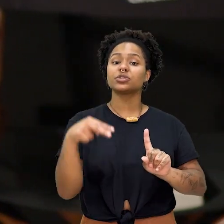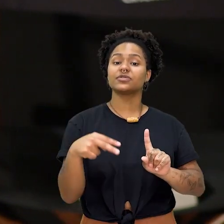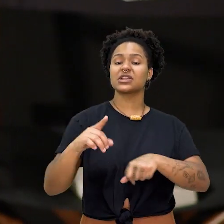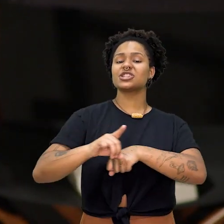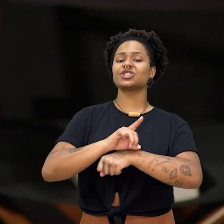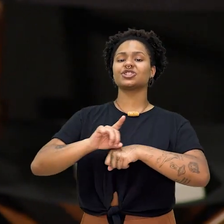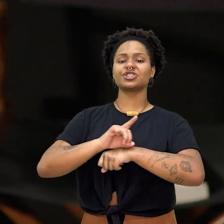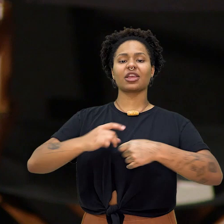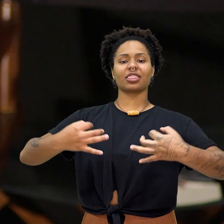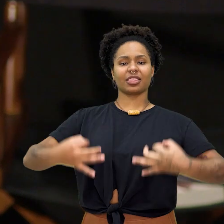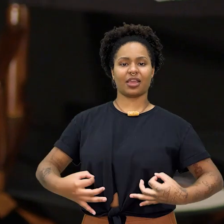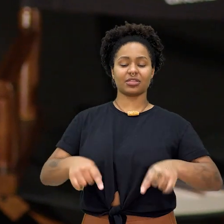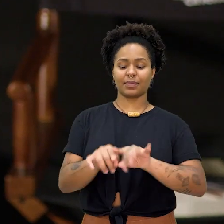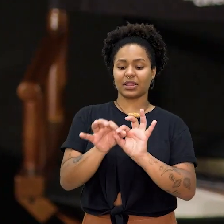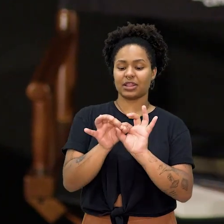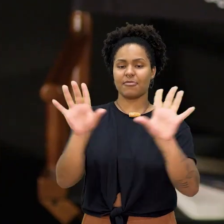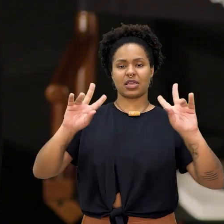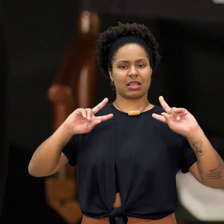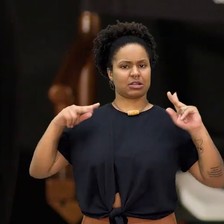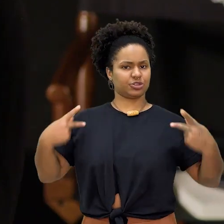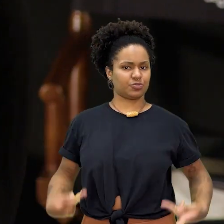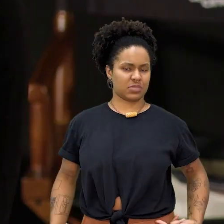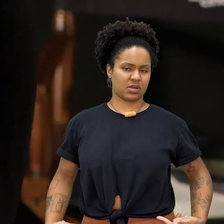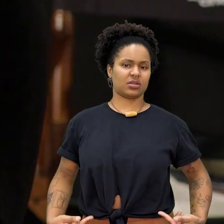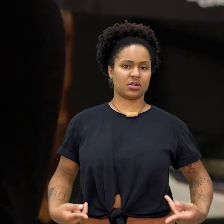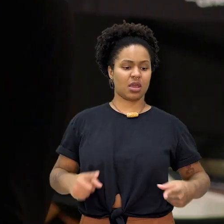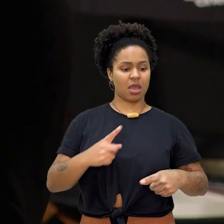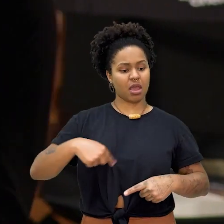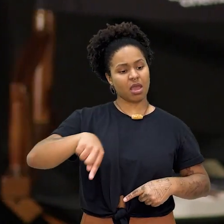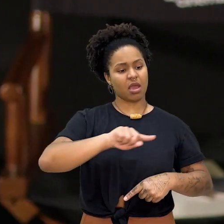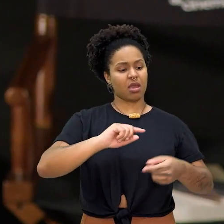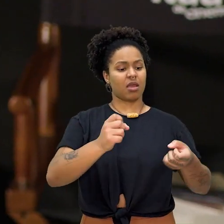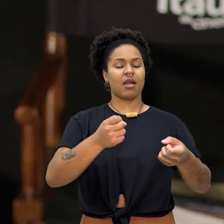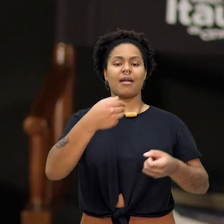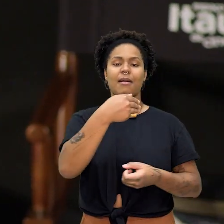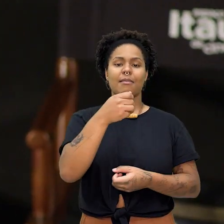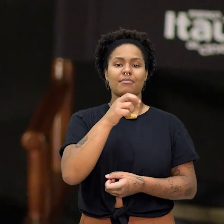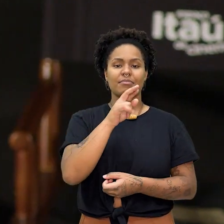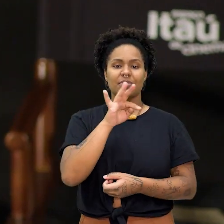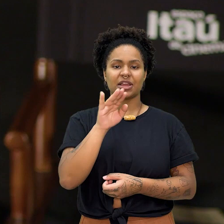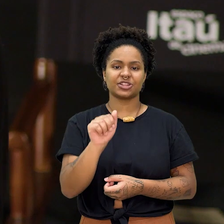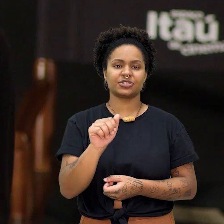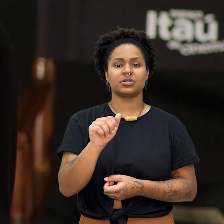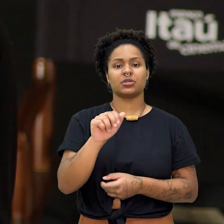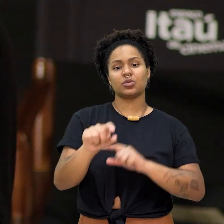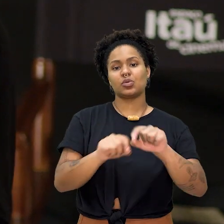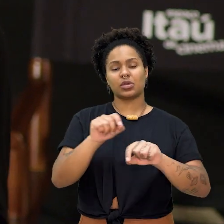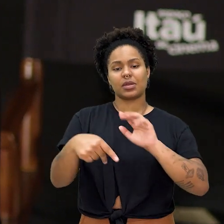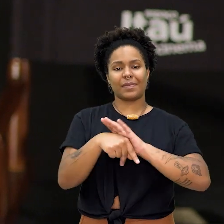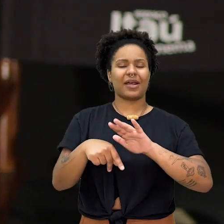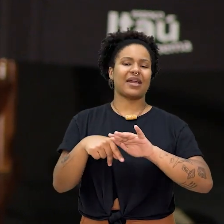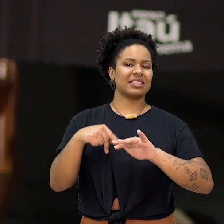da dignidade, da liberdade do ser humano, de que nos fala Amartya Sen em Desenvolvimento